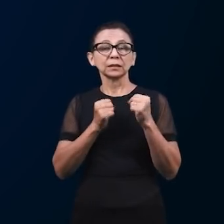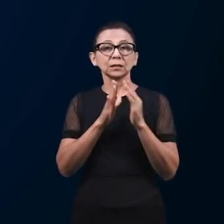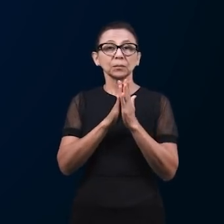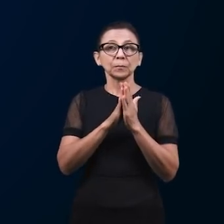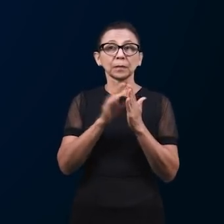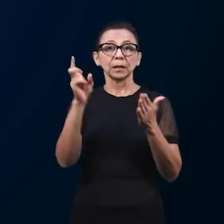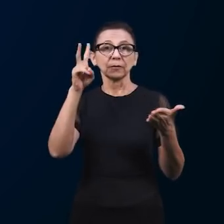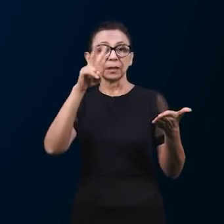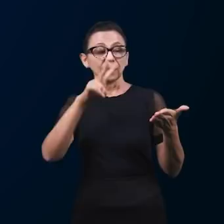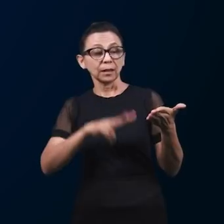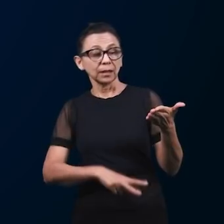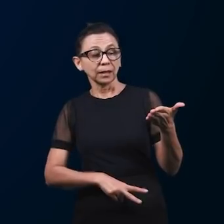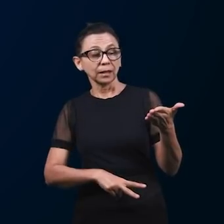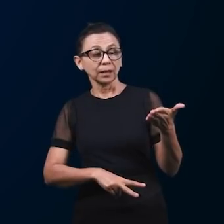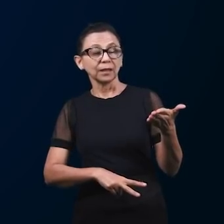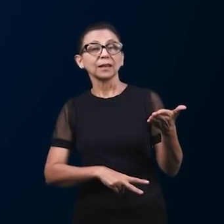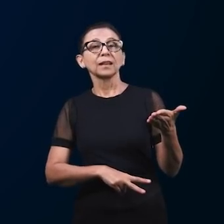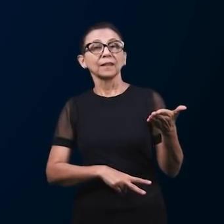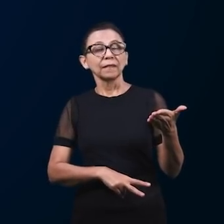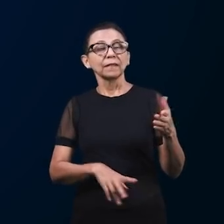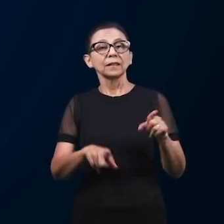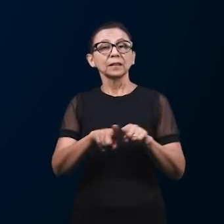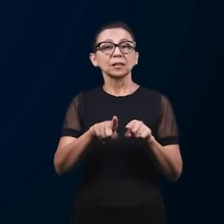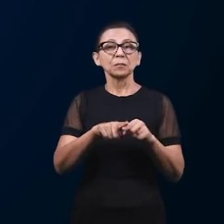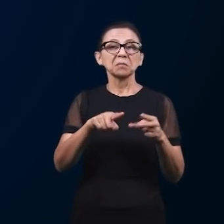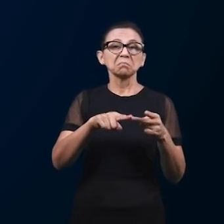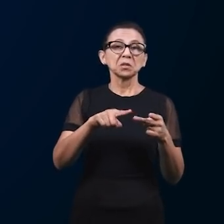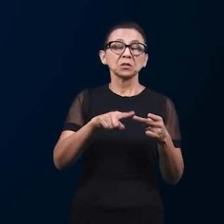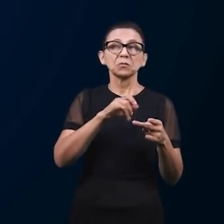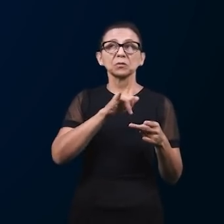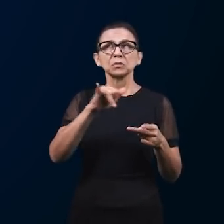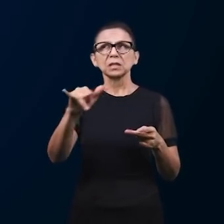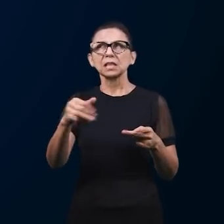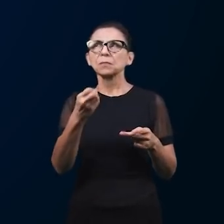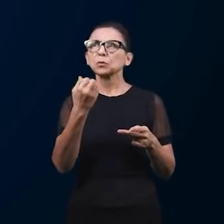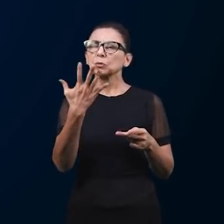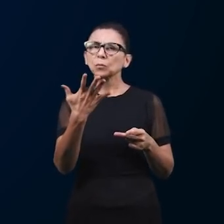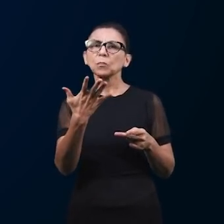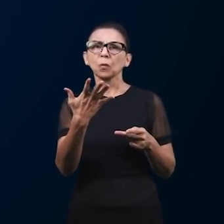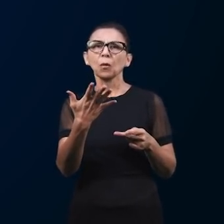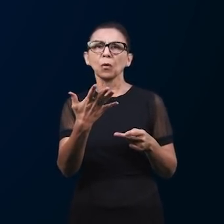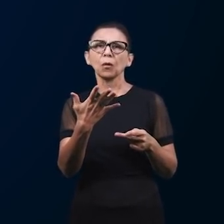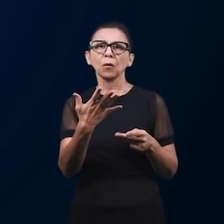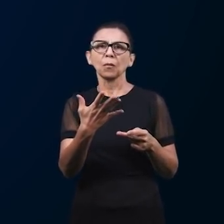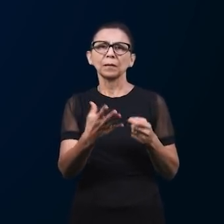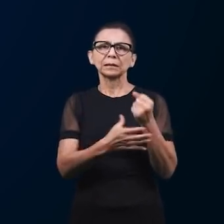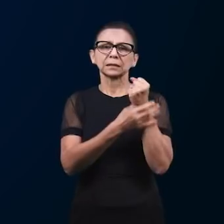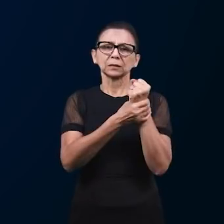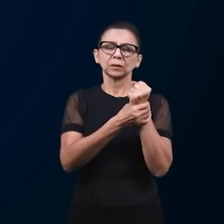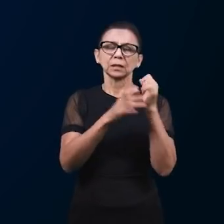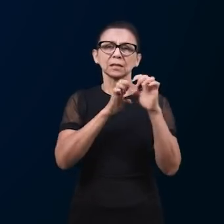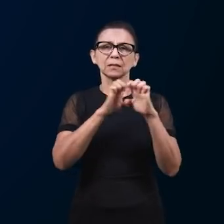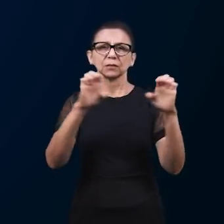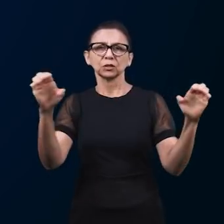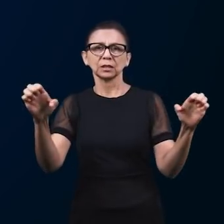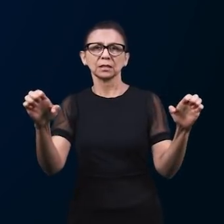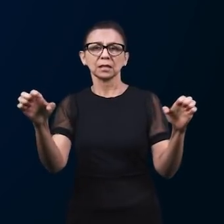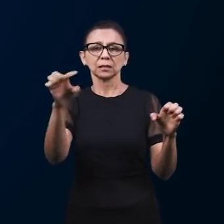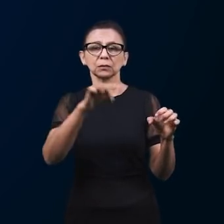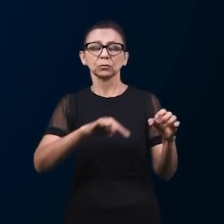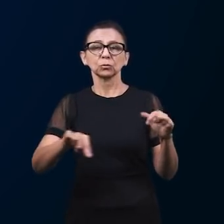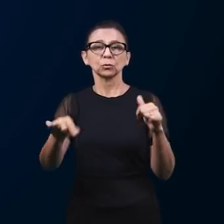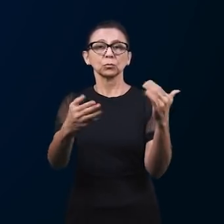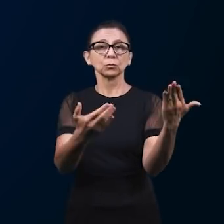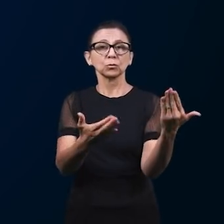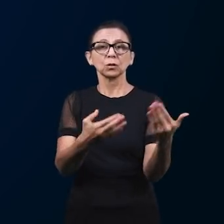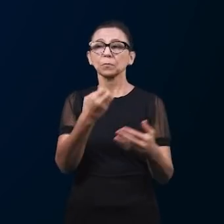e meditar na palavra. Outro diz que esse conhecimento direcionado lhe tem dado mais confiança para evangelizar. Resumindo, todos os jovens